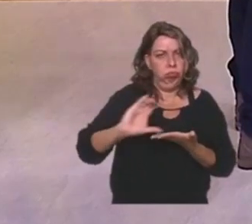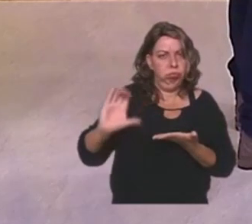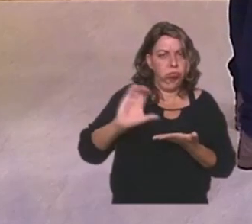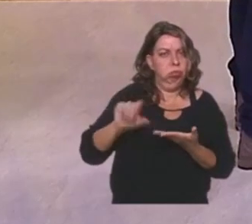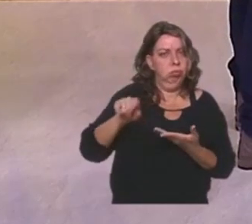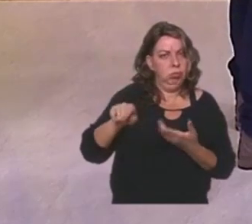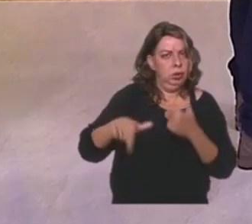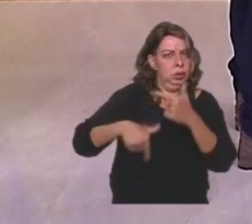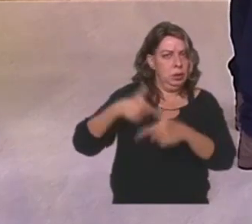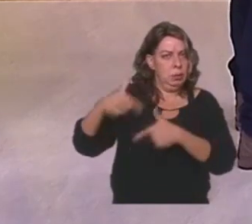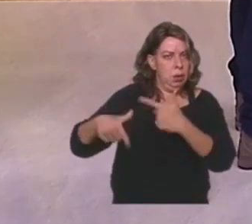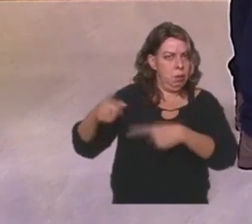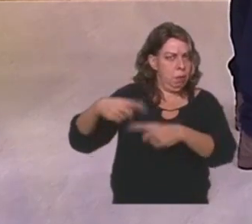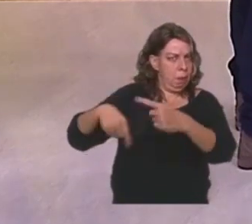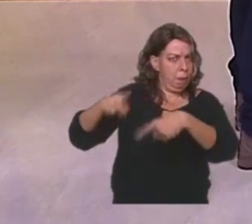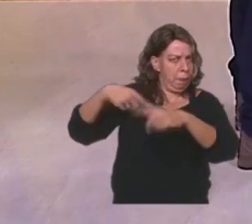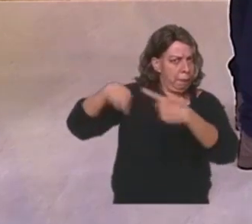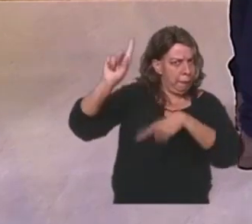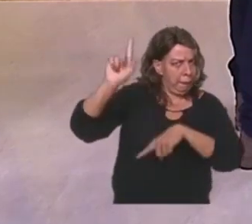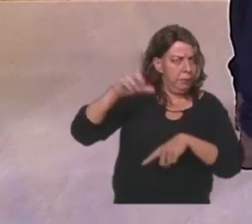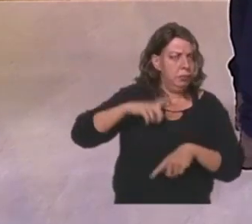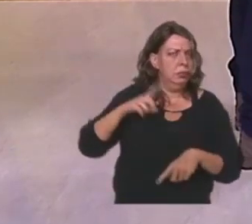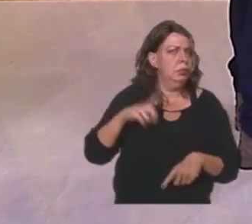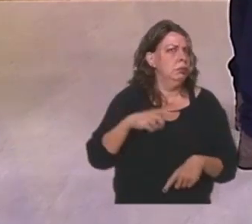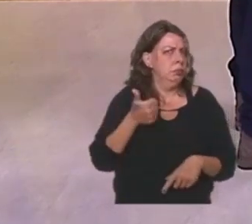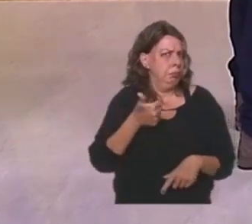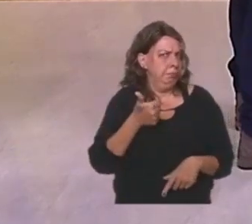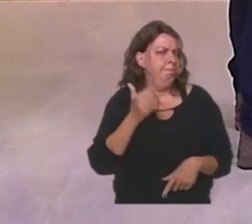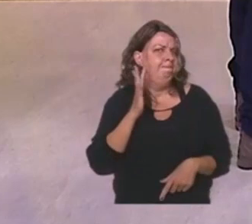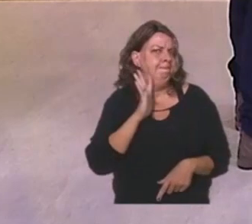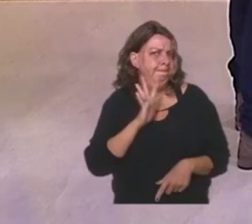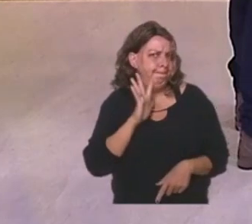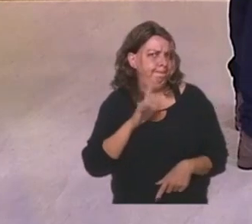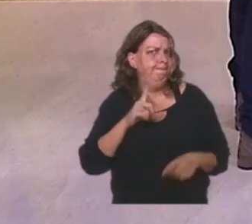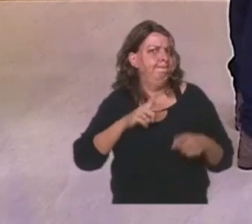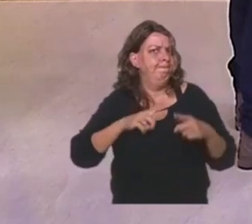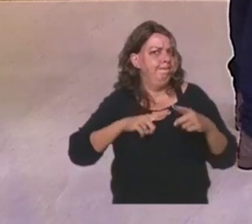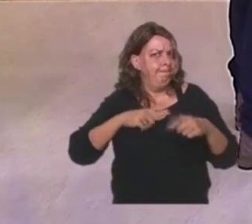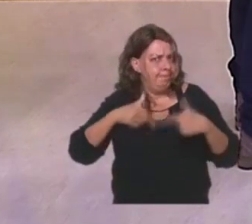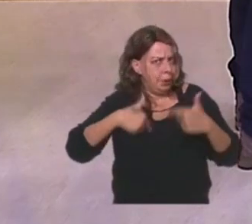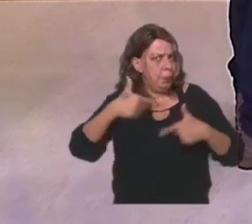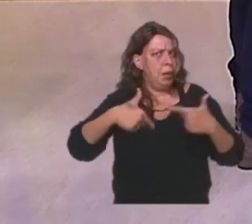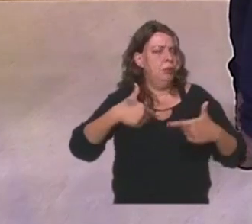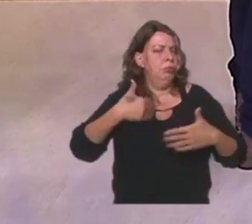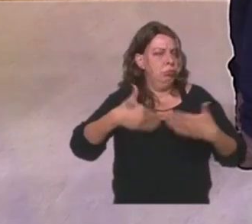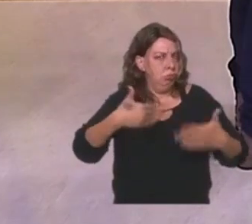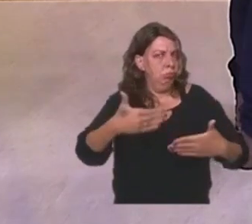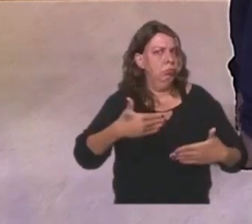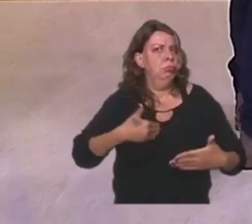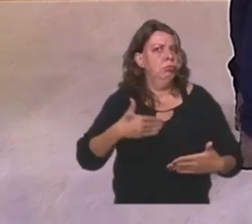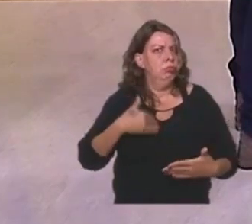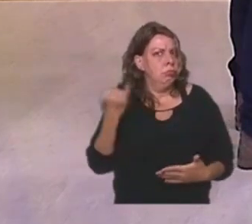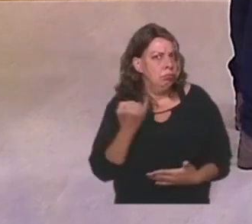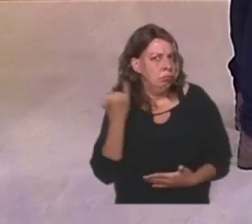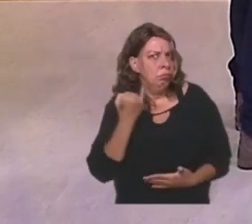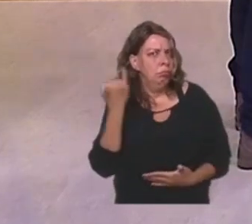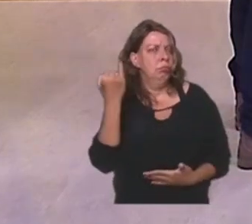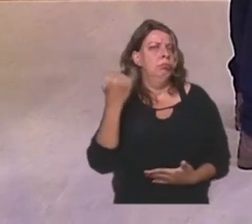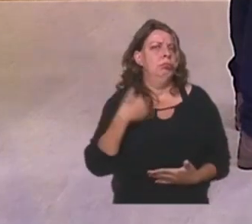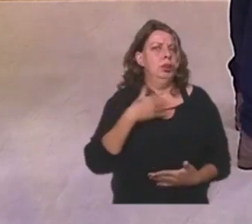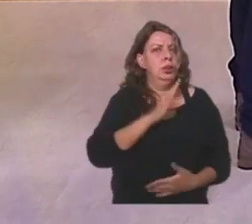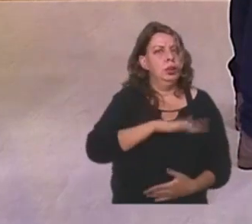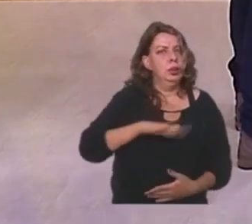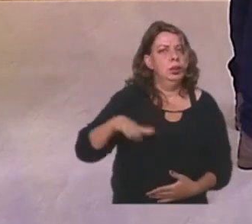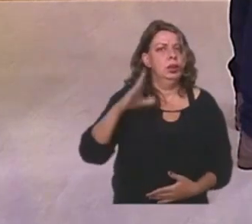desenvolvidas para o GAC, que desenvolve um trabalho muito relevante aí para crianças e adolescentes. Esse mês